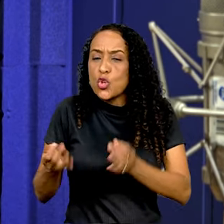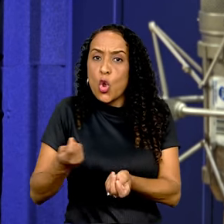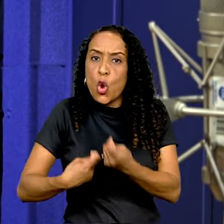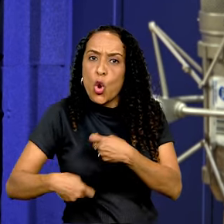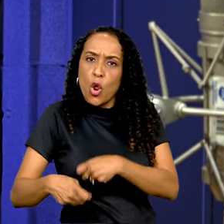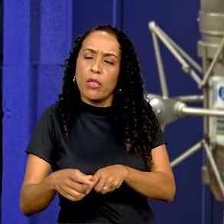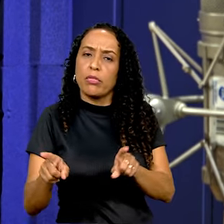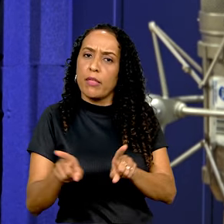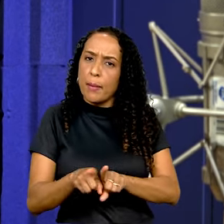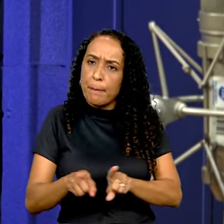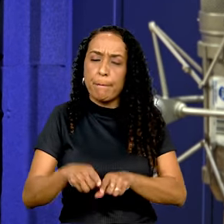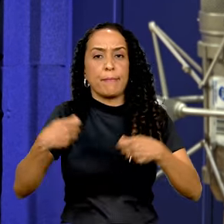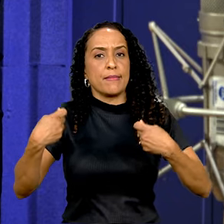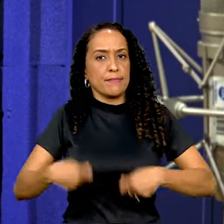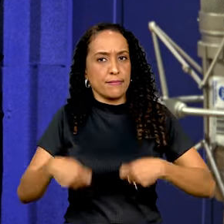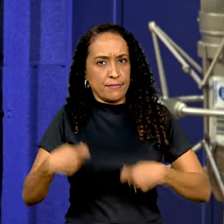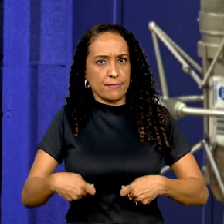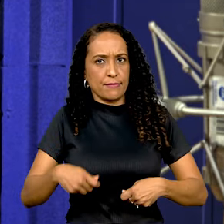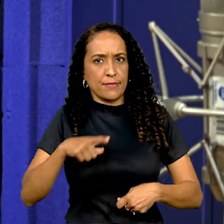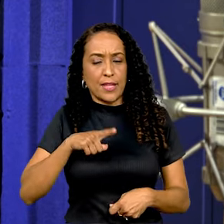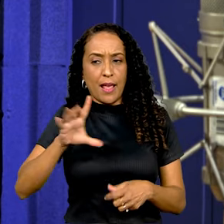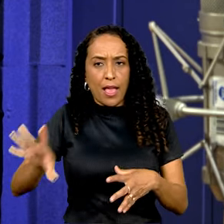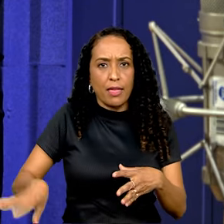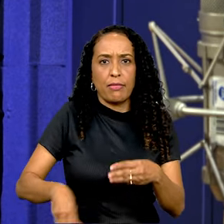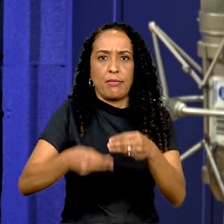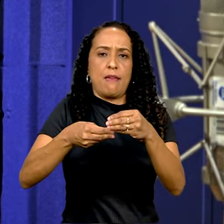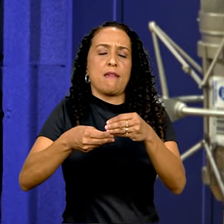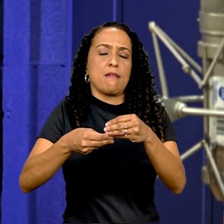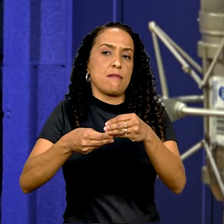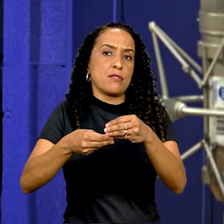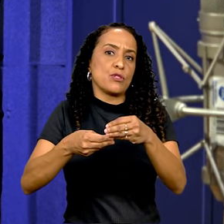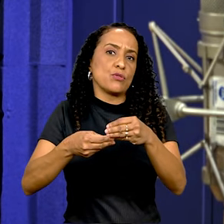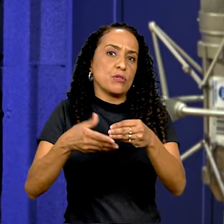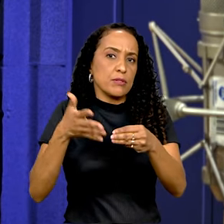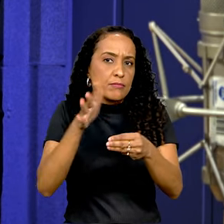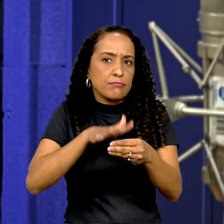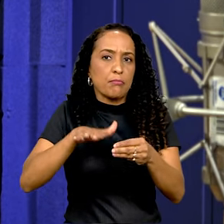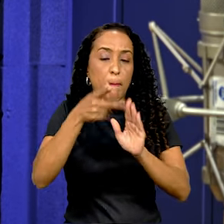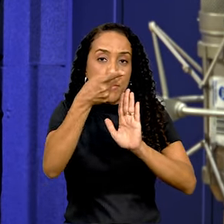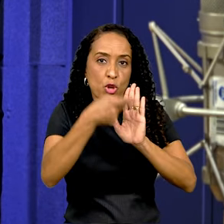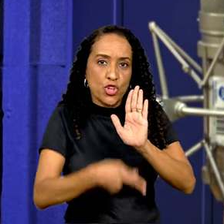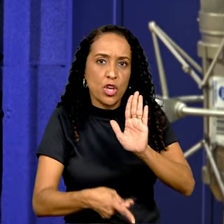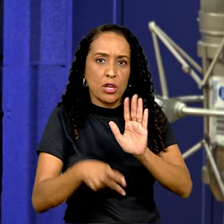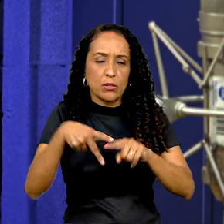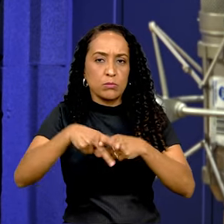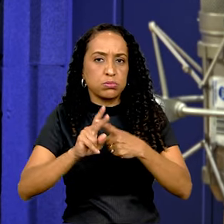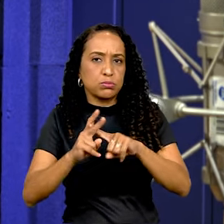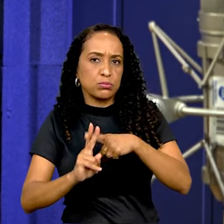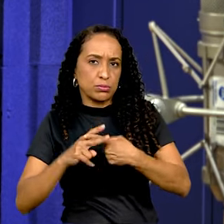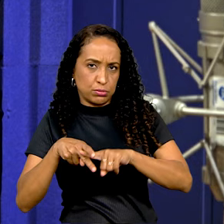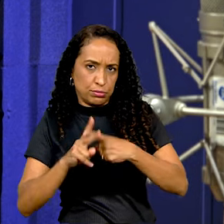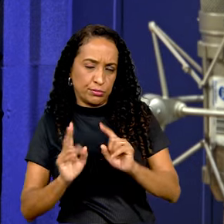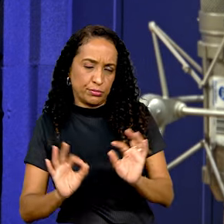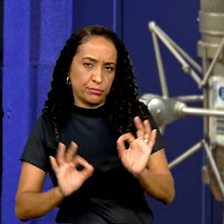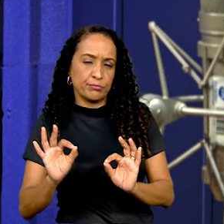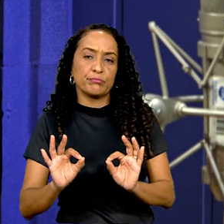Econômica também ela é necessária ela faz parte desse desse desse projeto de reparação né Eu acho que é muito